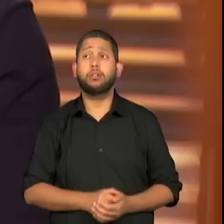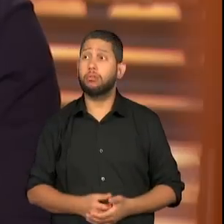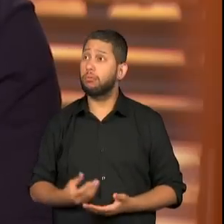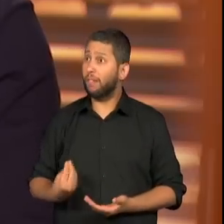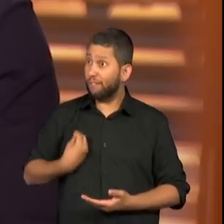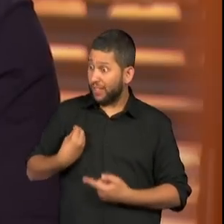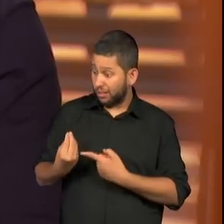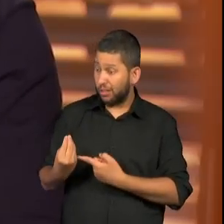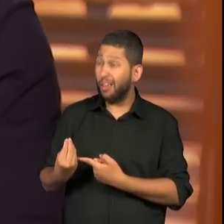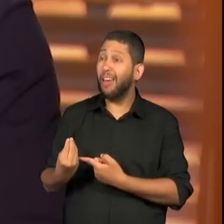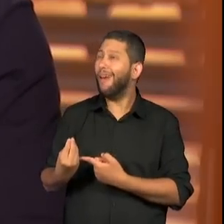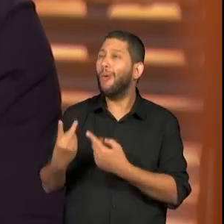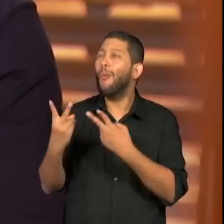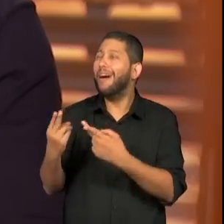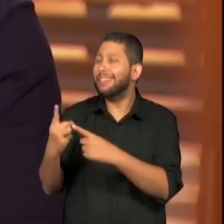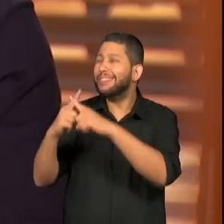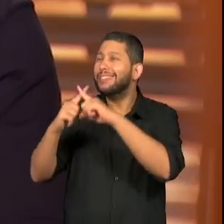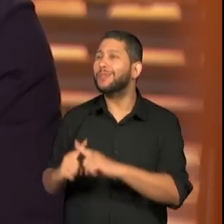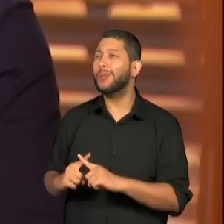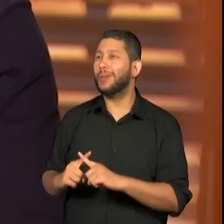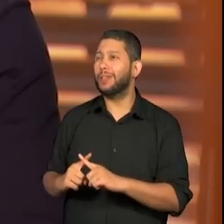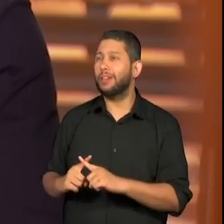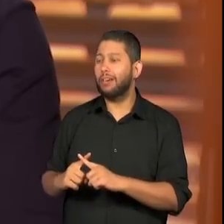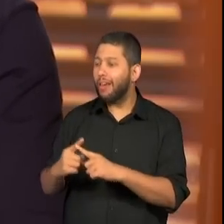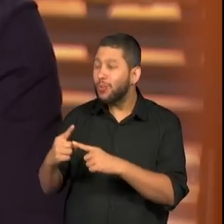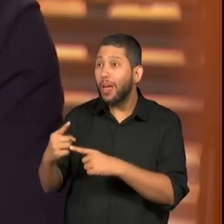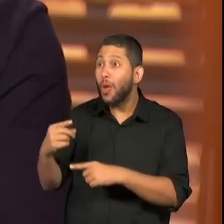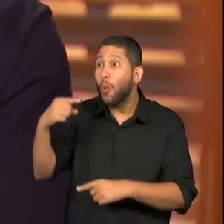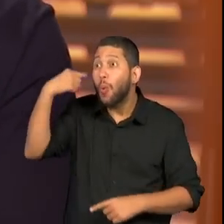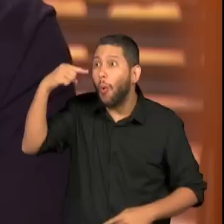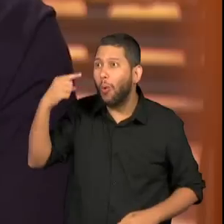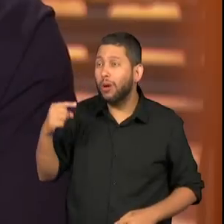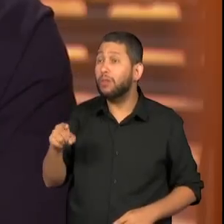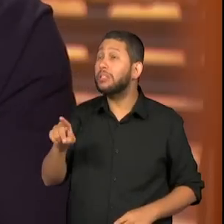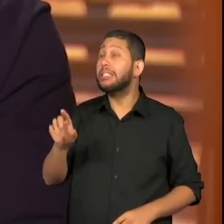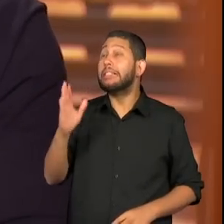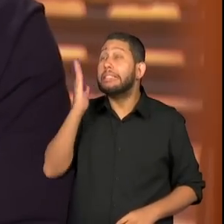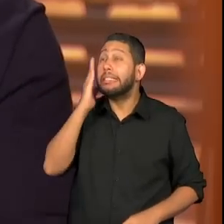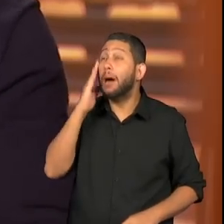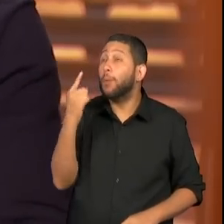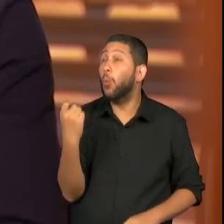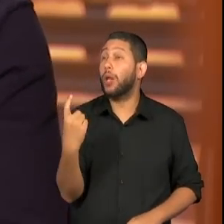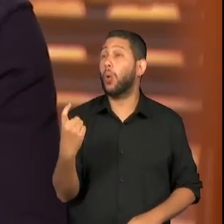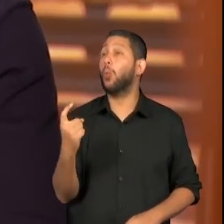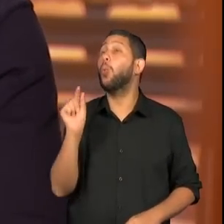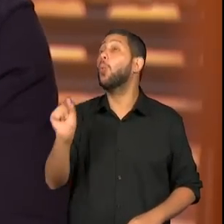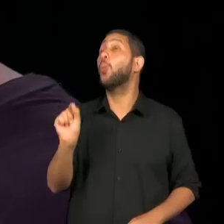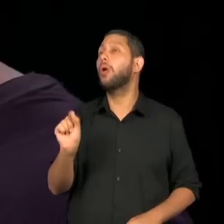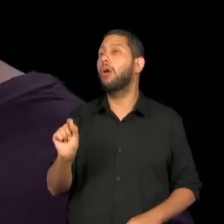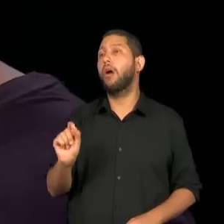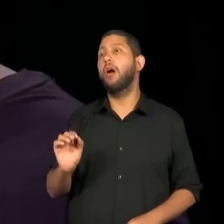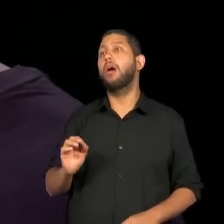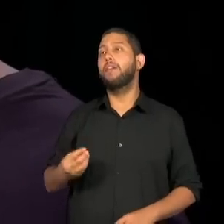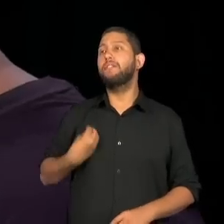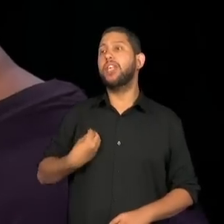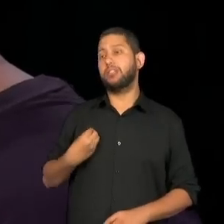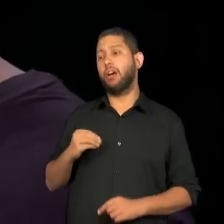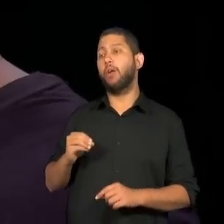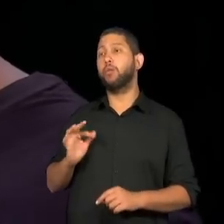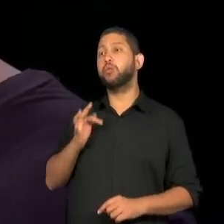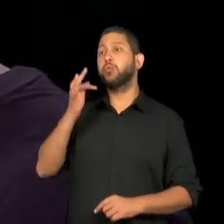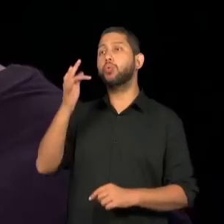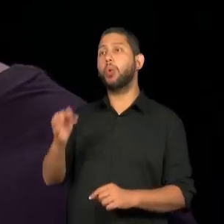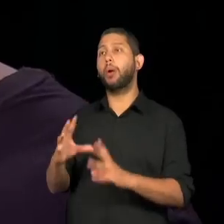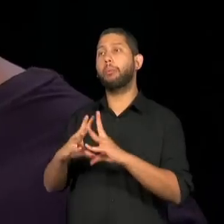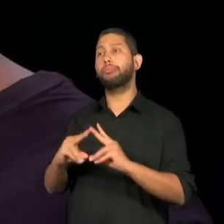desafio. A vida é uma parada muito doida que você só tem uma certeza, é que ela vai acabar. Então a gente tem que viver